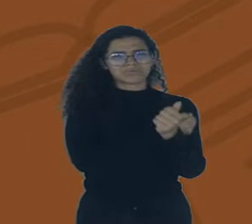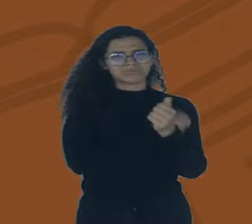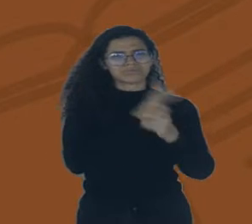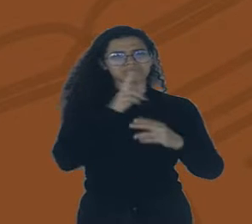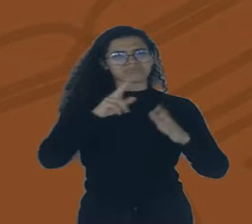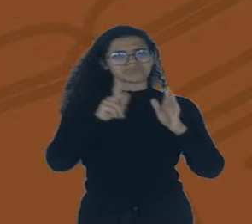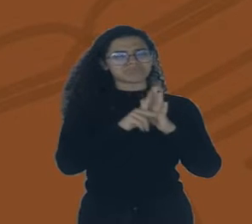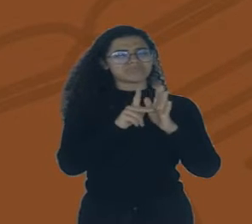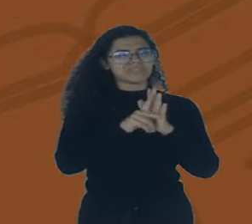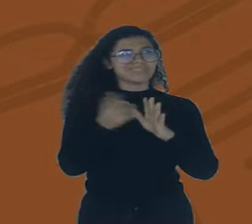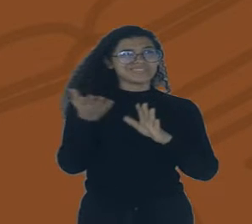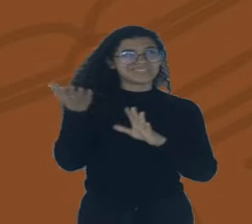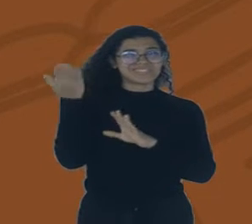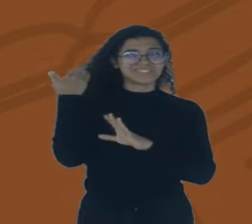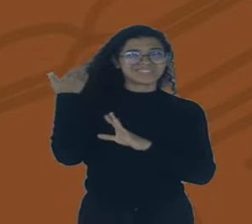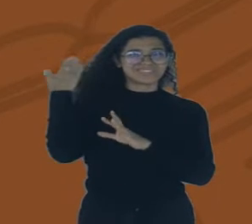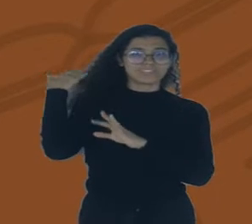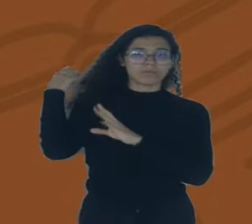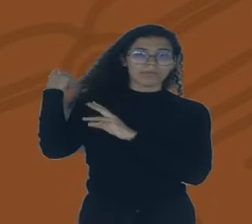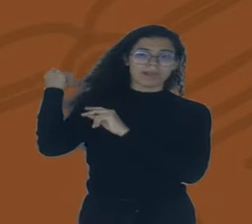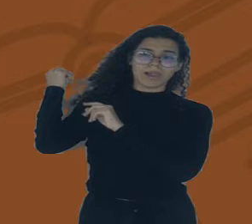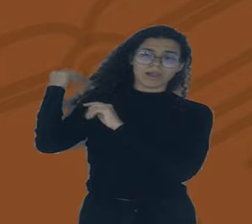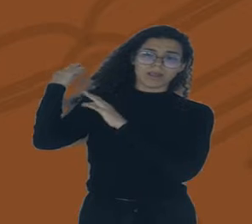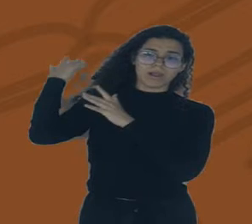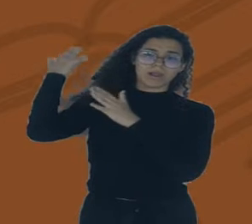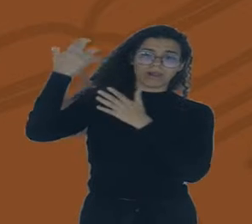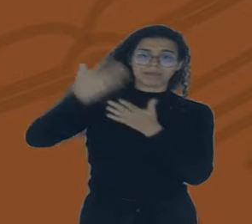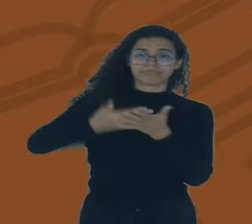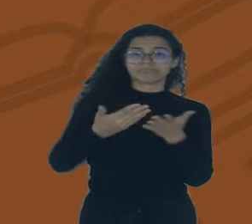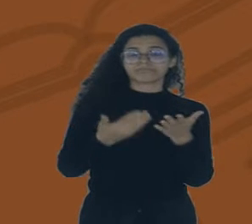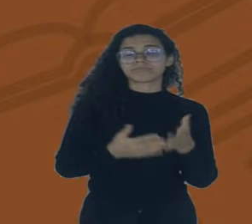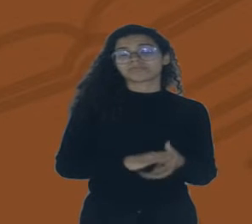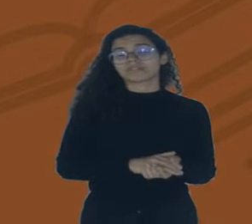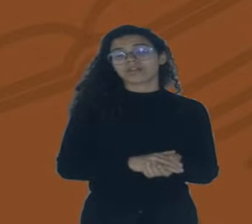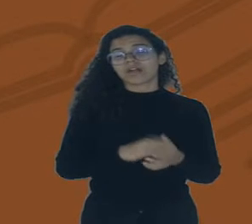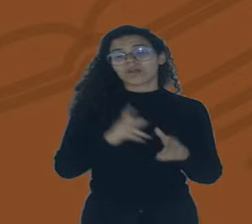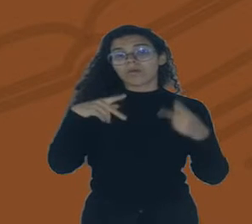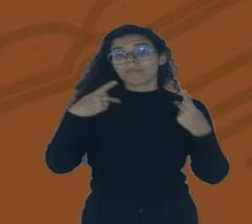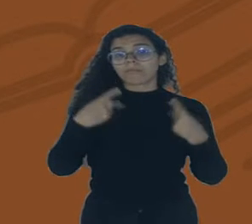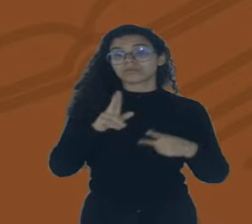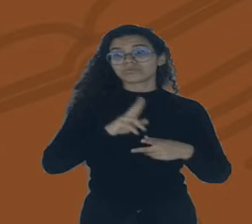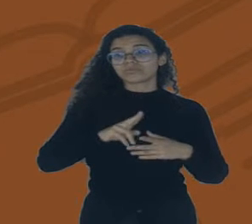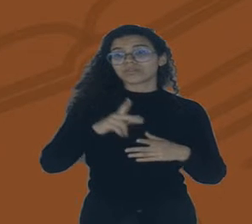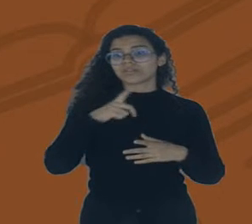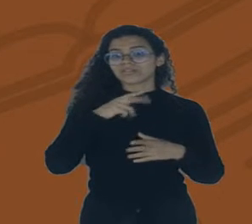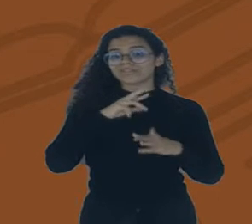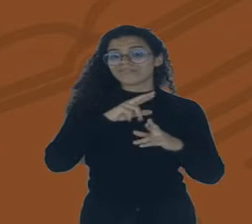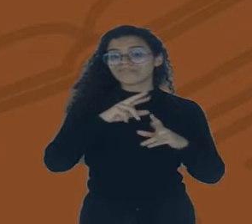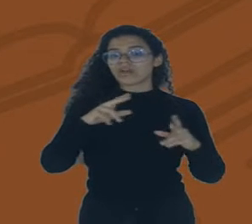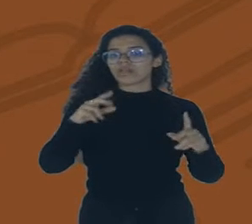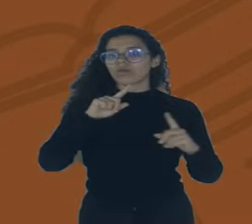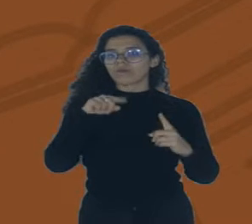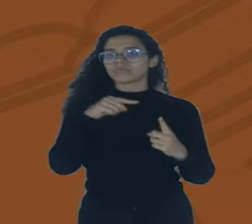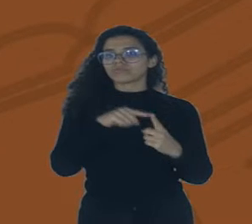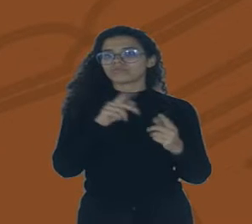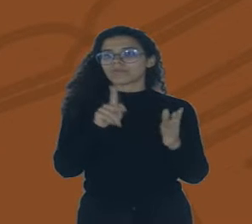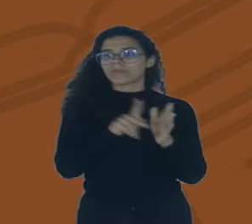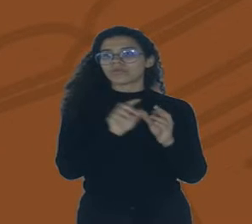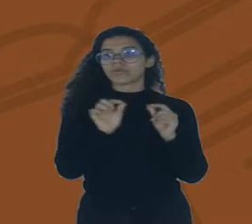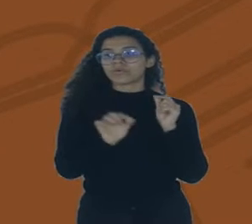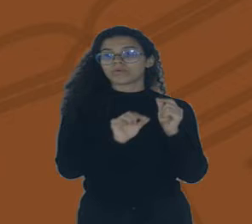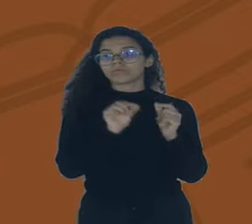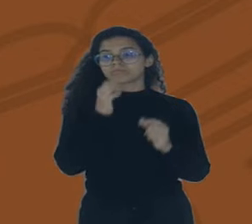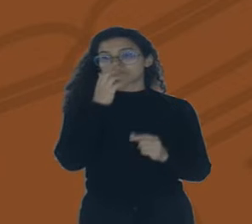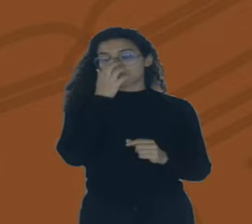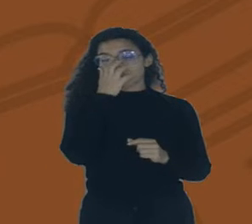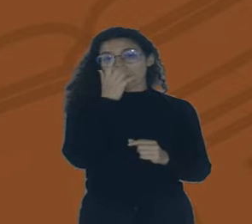tempos remotos pelo homem. E tem várias utilidades. Vamos conhecer algumas delas? Elas inicialmente